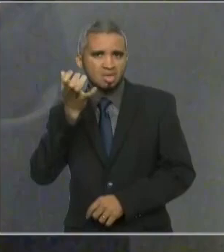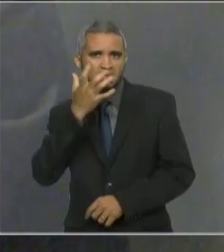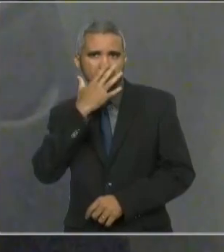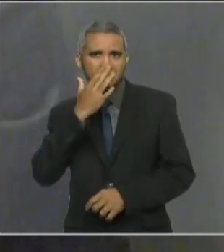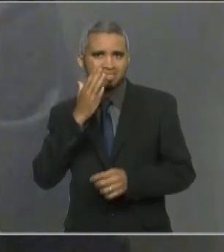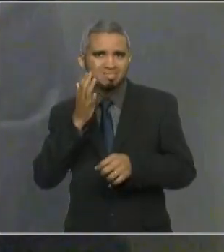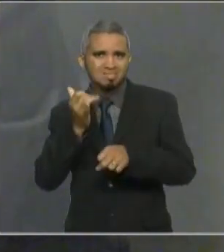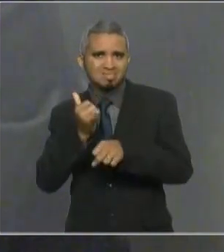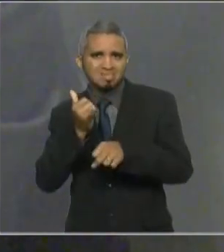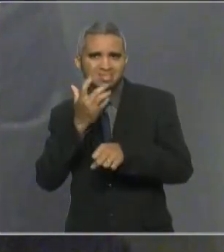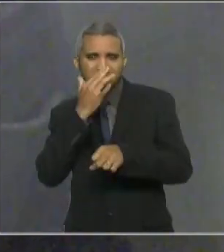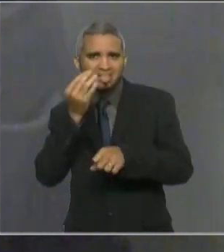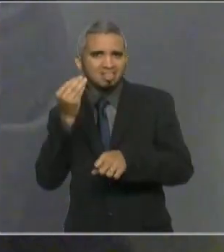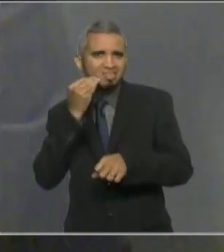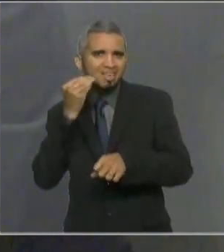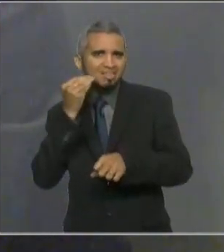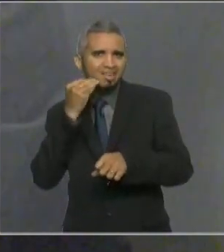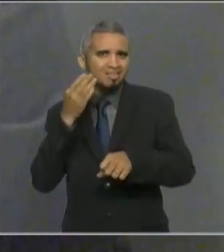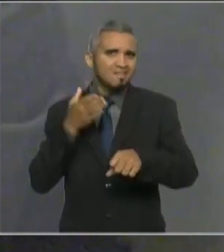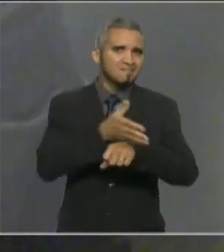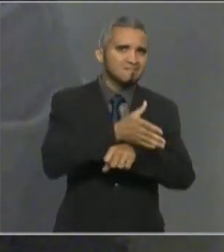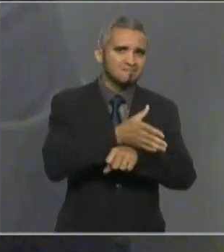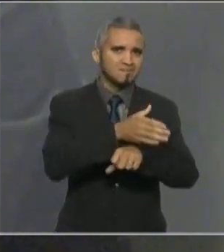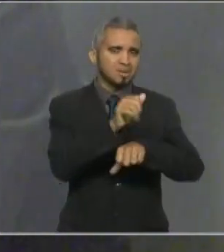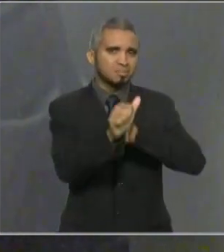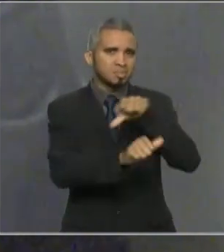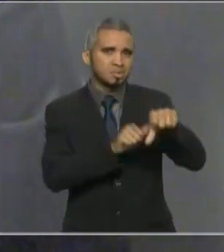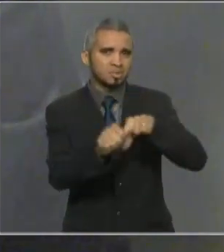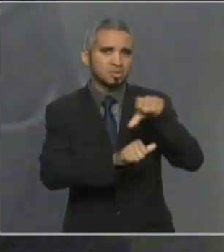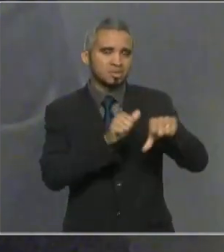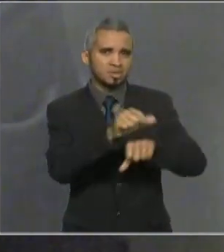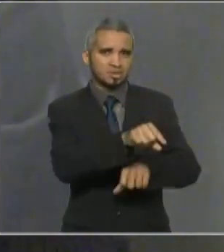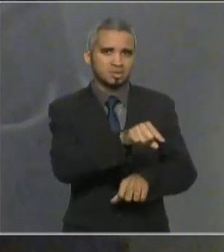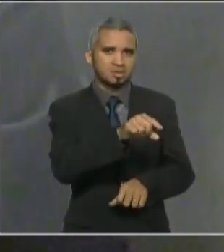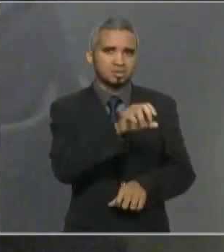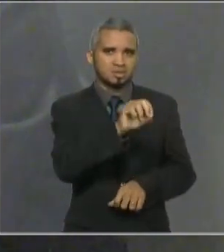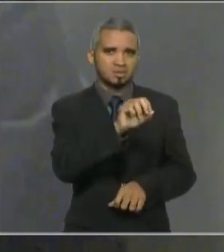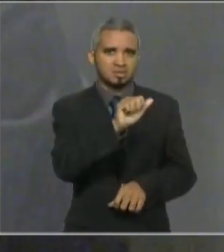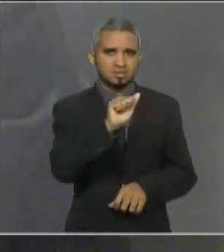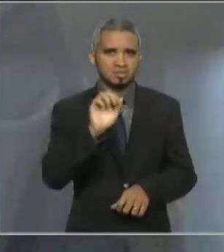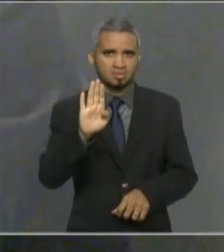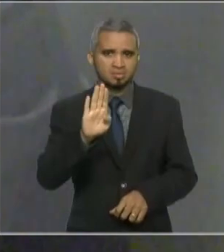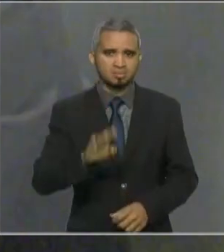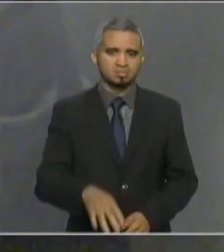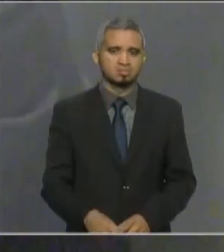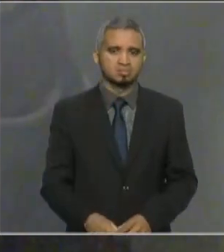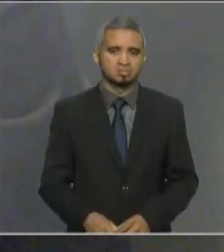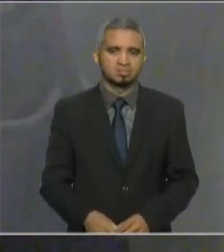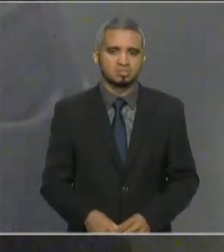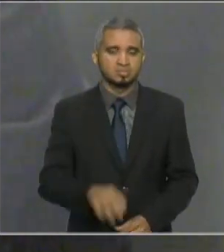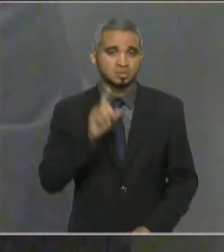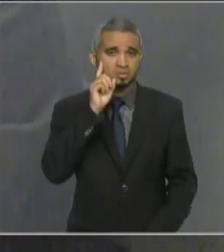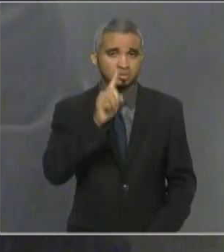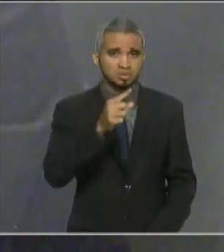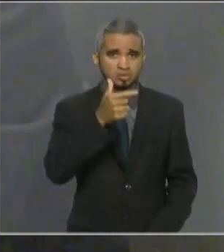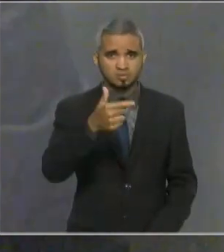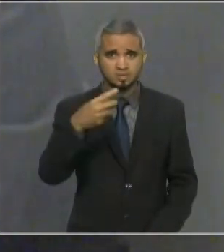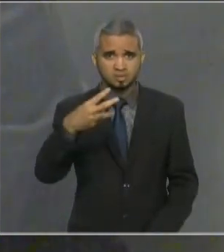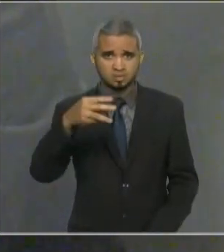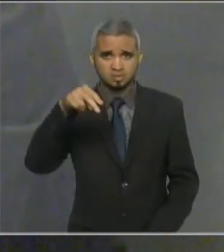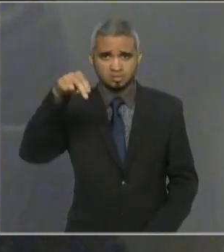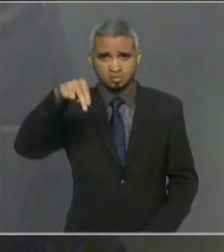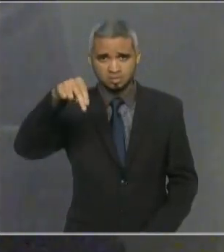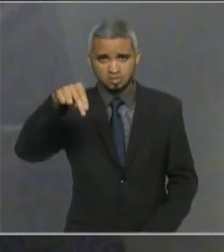tentando, de alguma forma, modificar o resultado de 23 de novembro, que é a